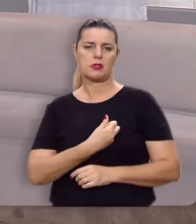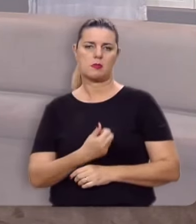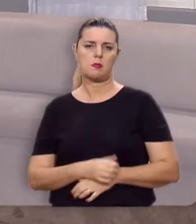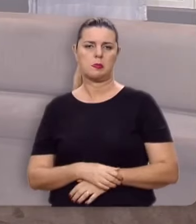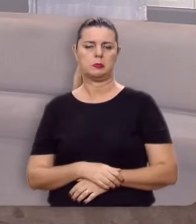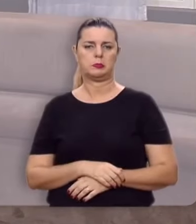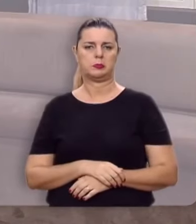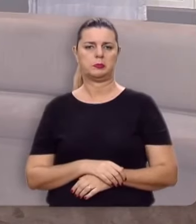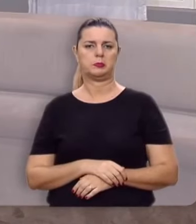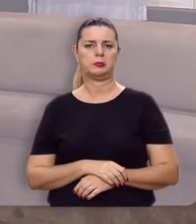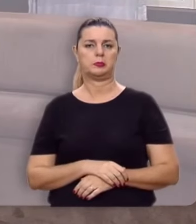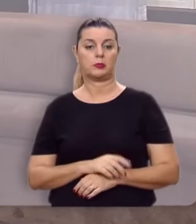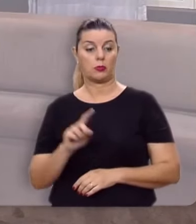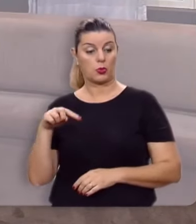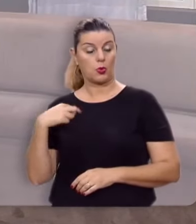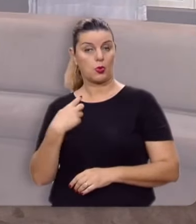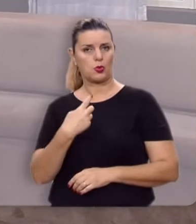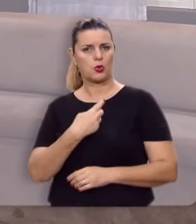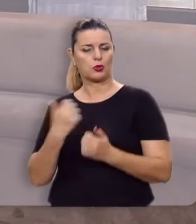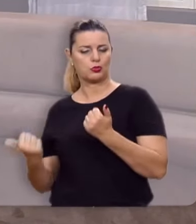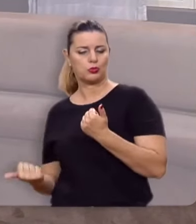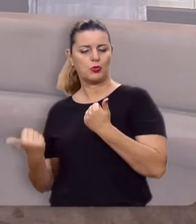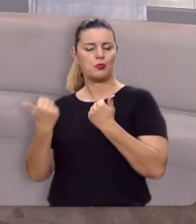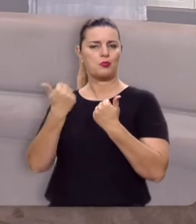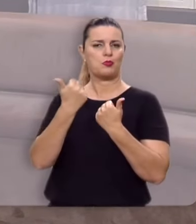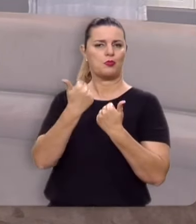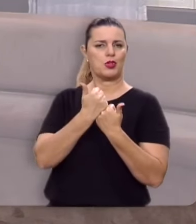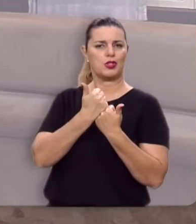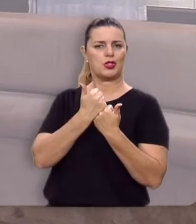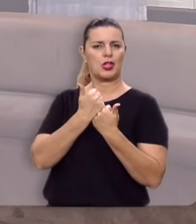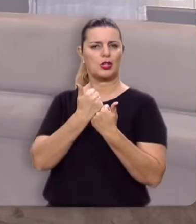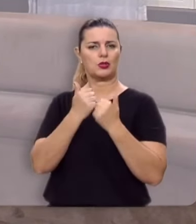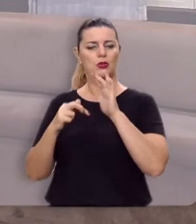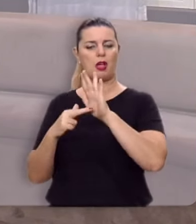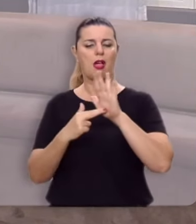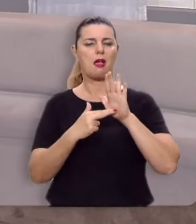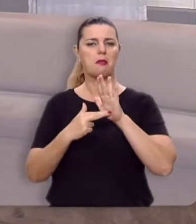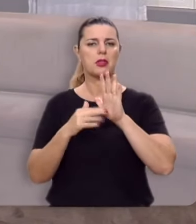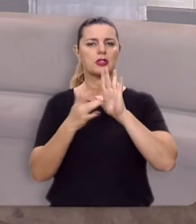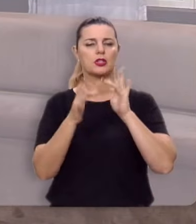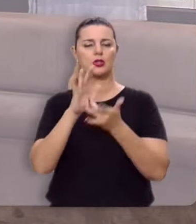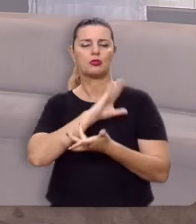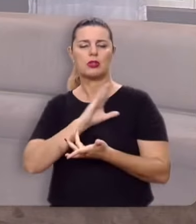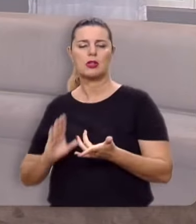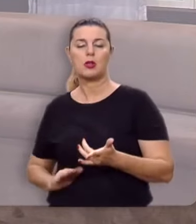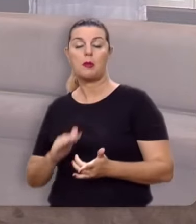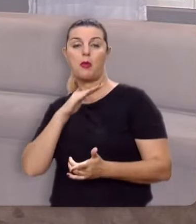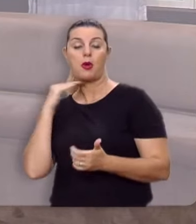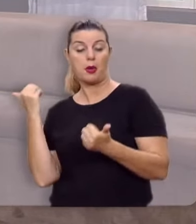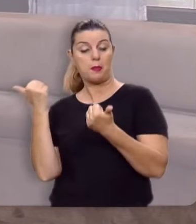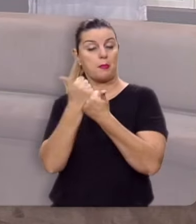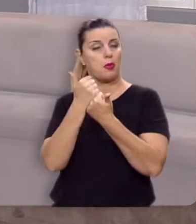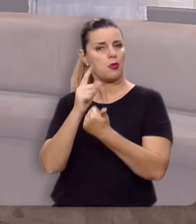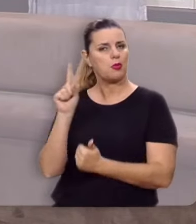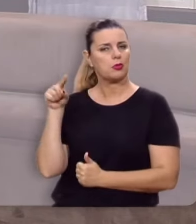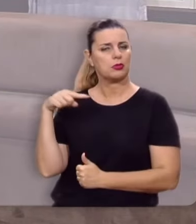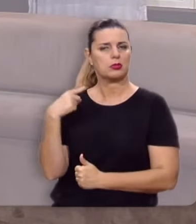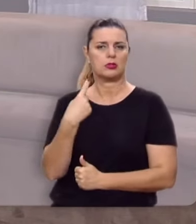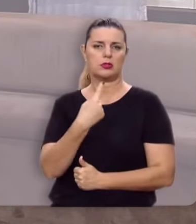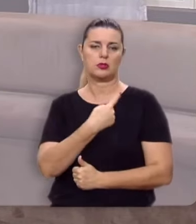salvação. O nosso substituto, fiador e representante, Jesus Cristo, morreu em nosso